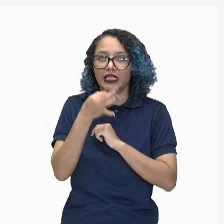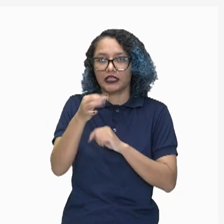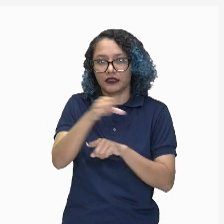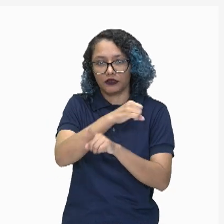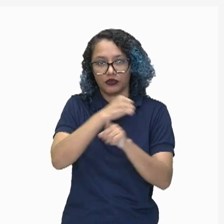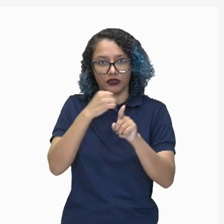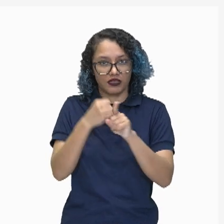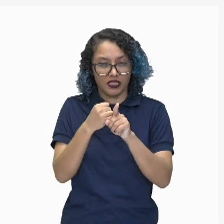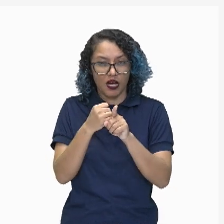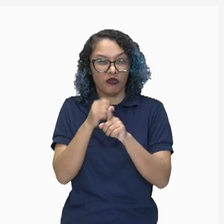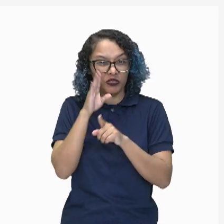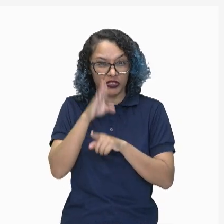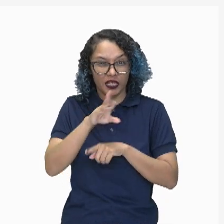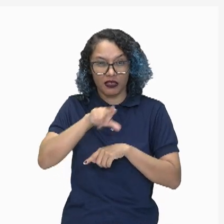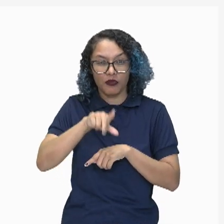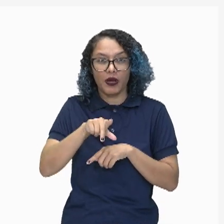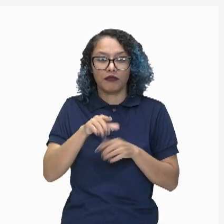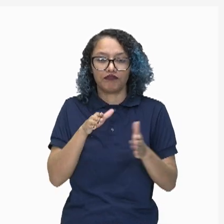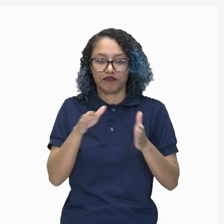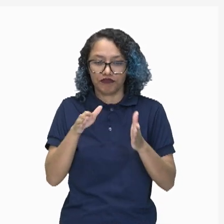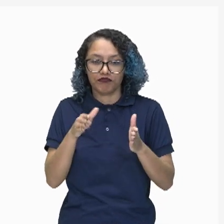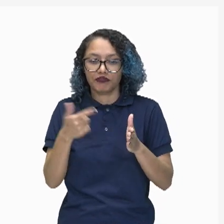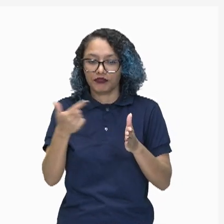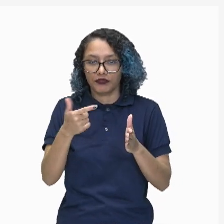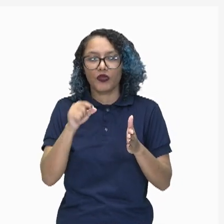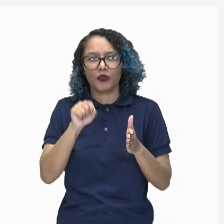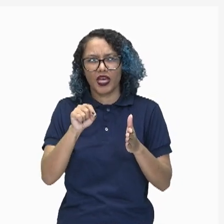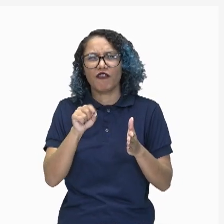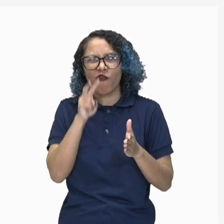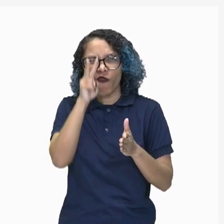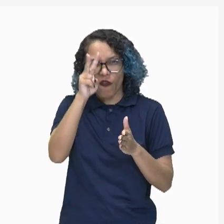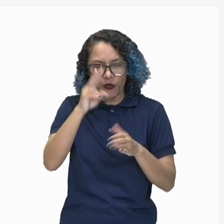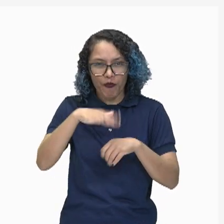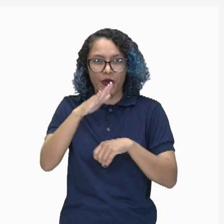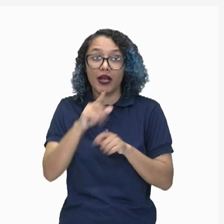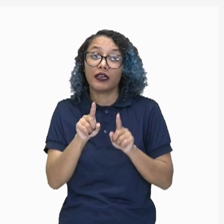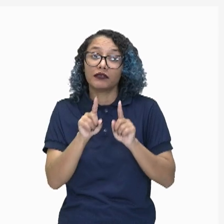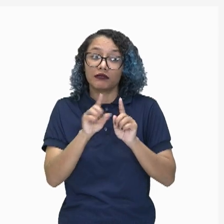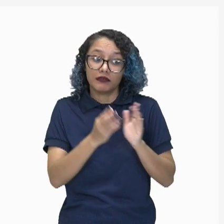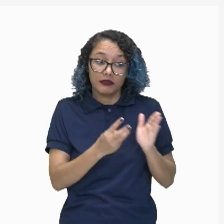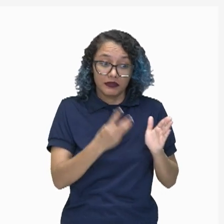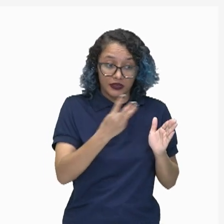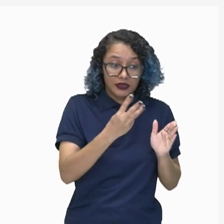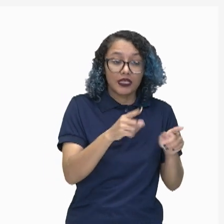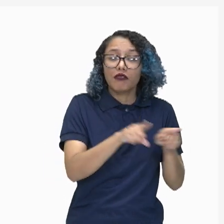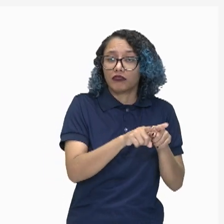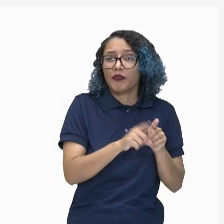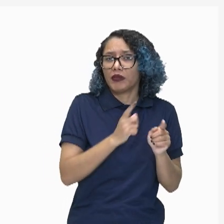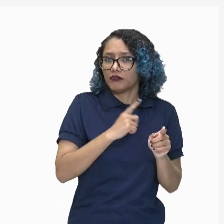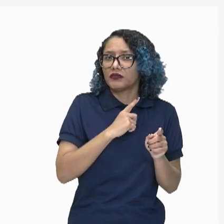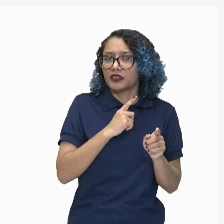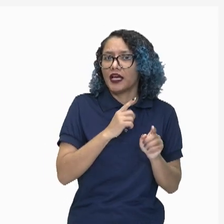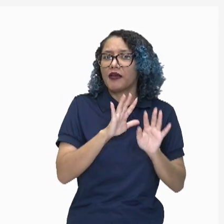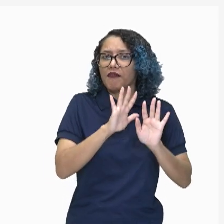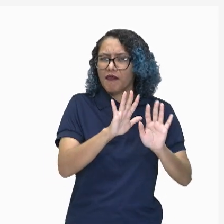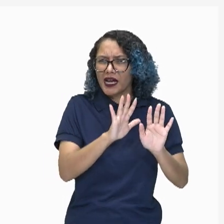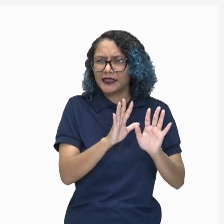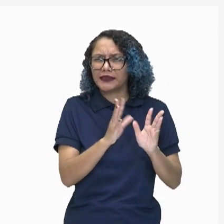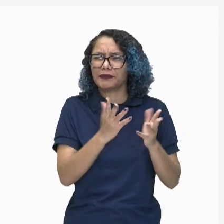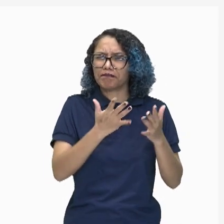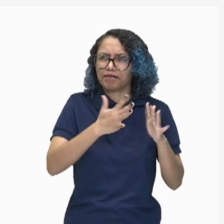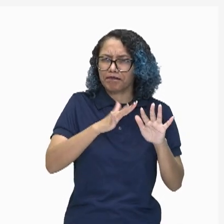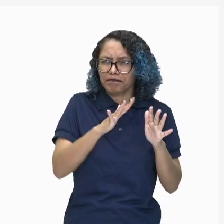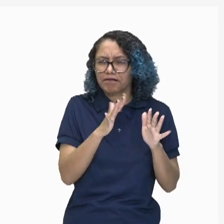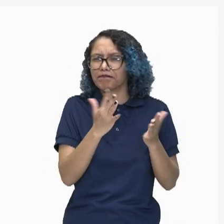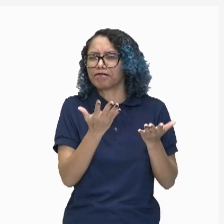lá em 30 era mais forte, né? Aqui ainda existe, óbvio. Eles abordam questões de forma indireta,